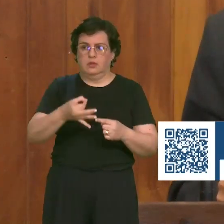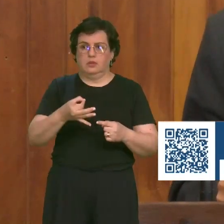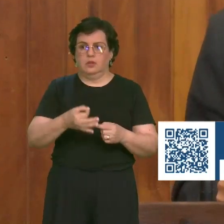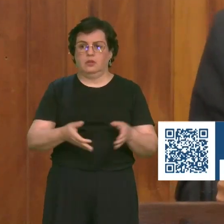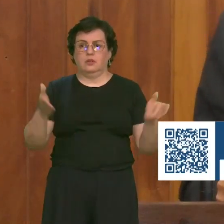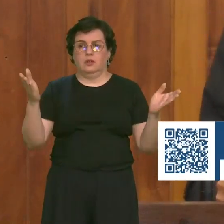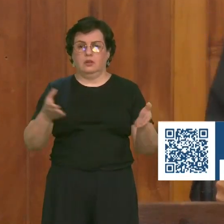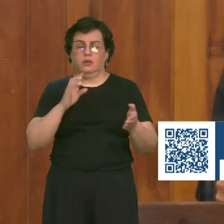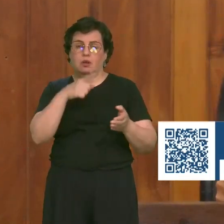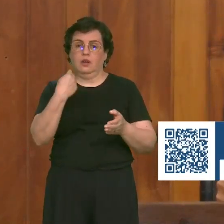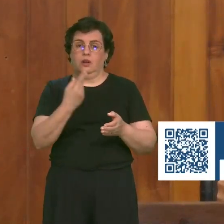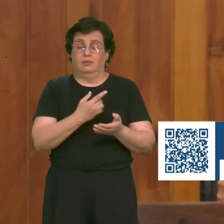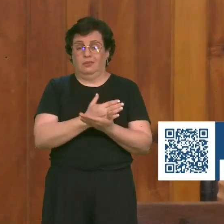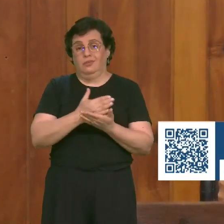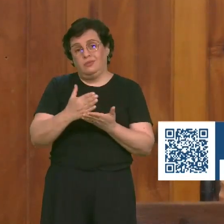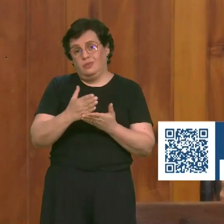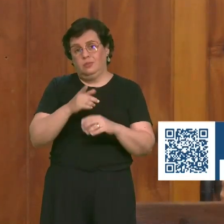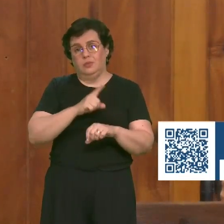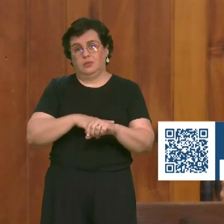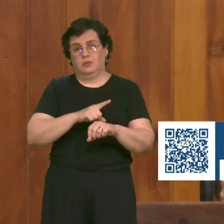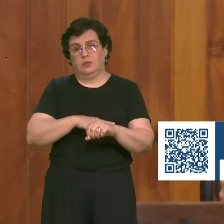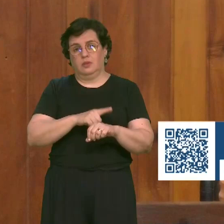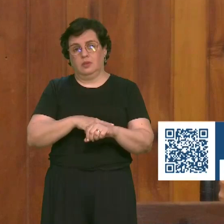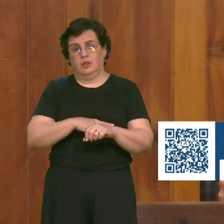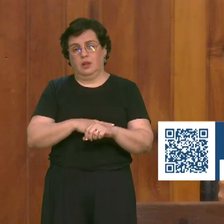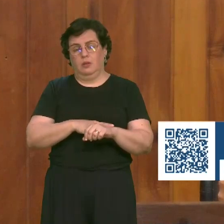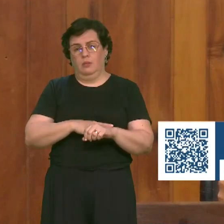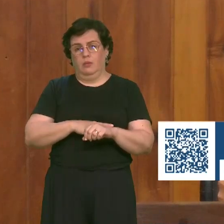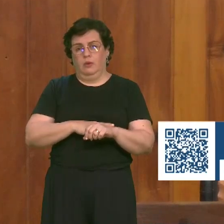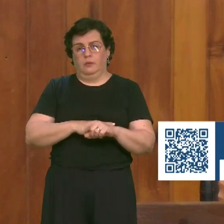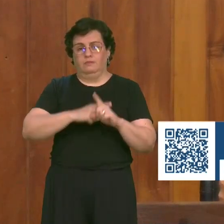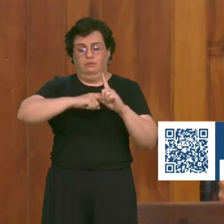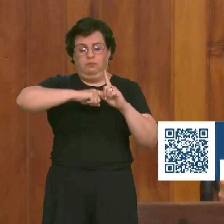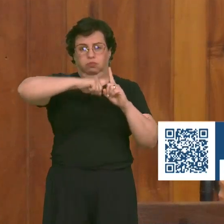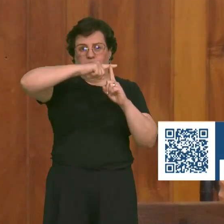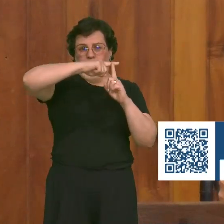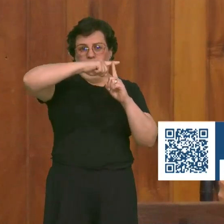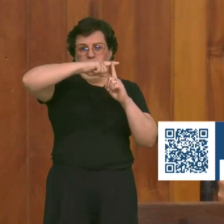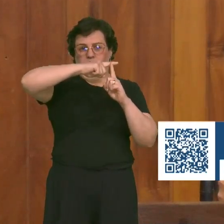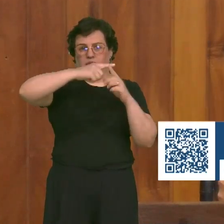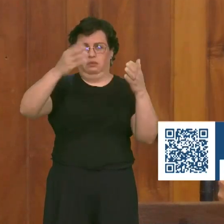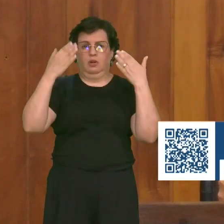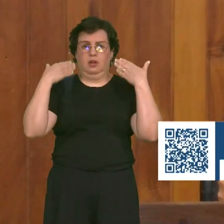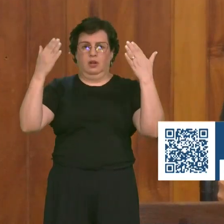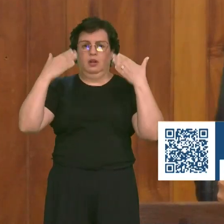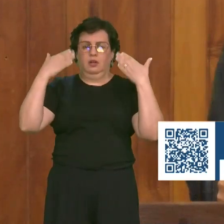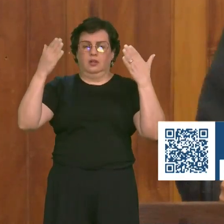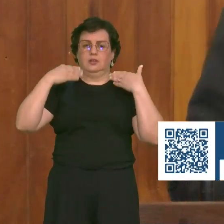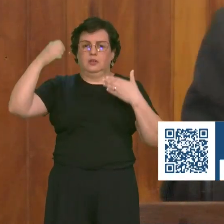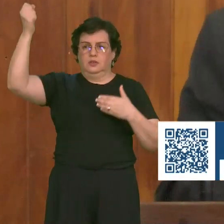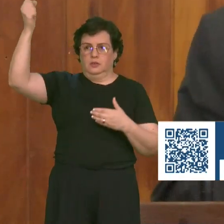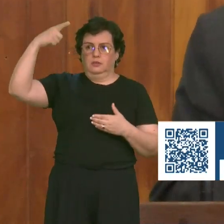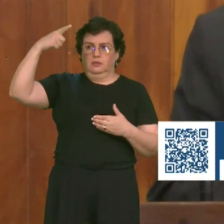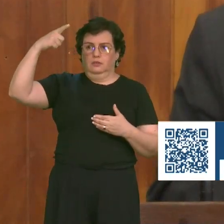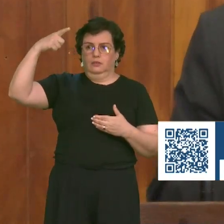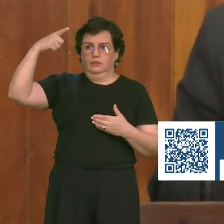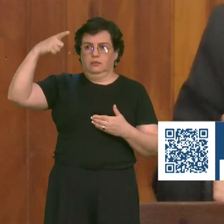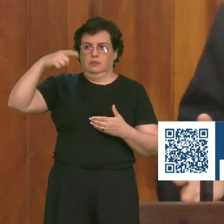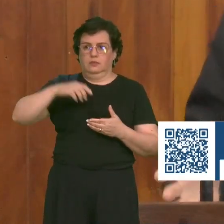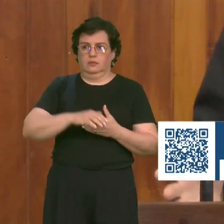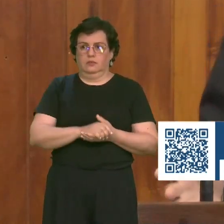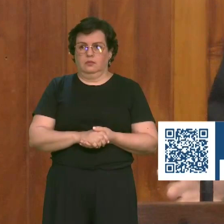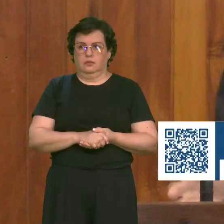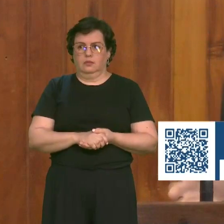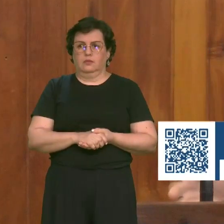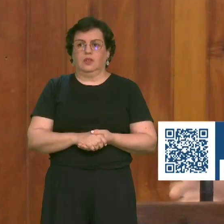agora nós estamos entrando num período de altas temperaturas de longo exposição ao sol então nós solicitamos que